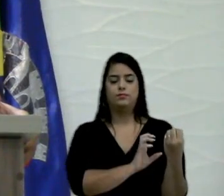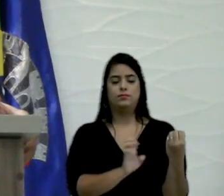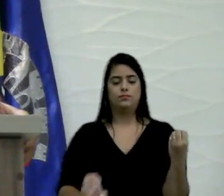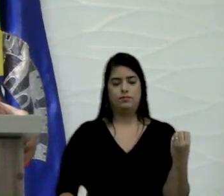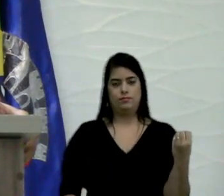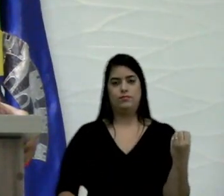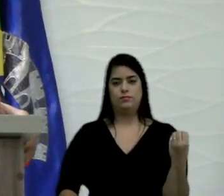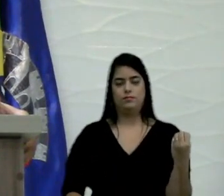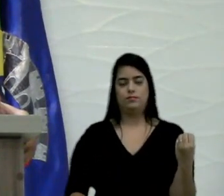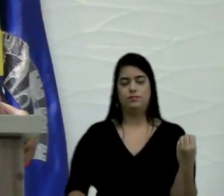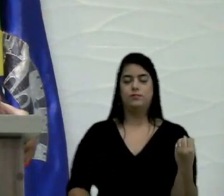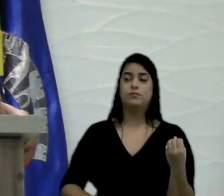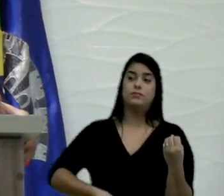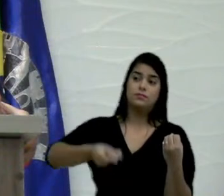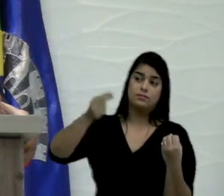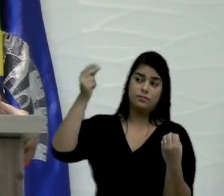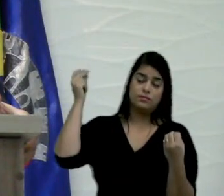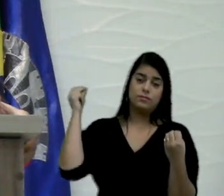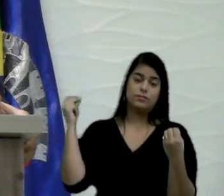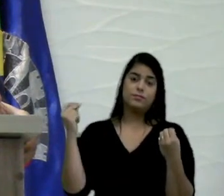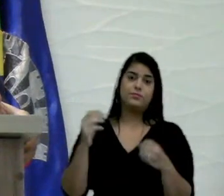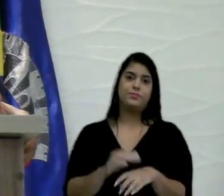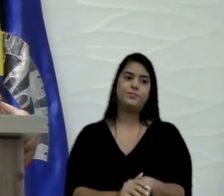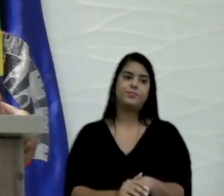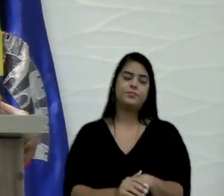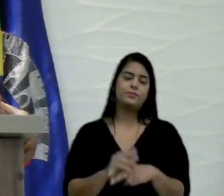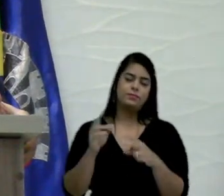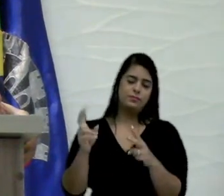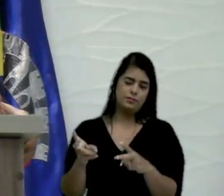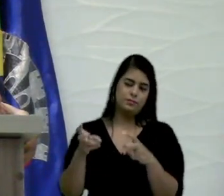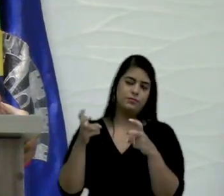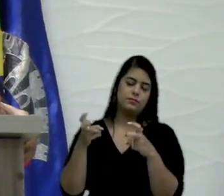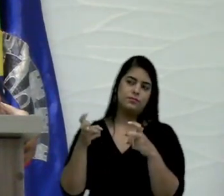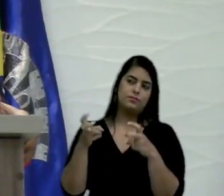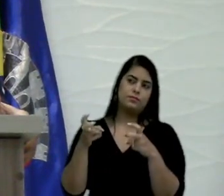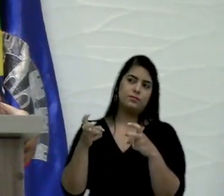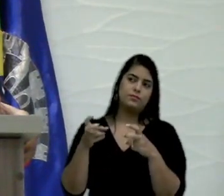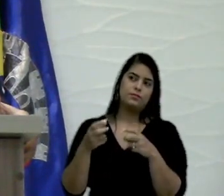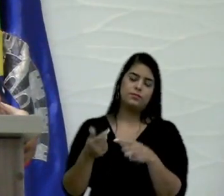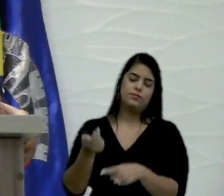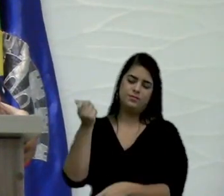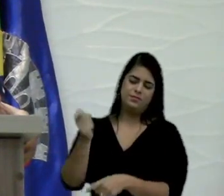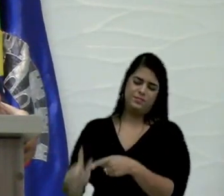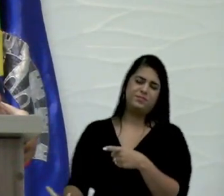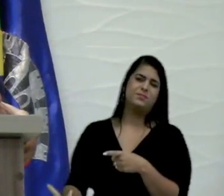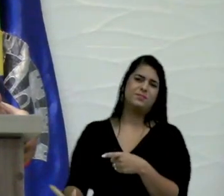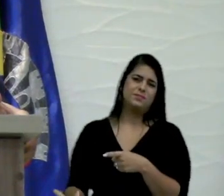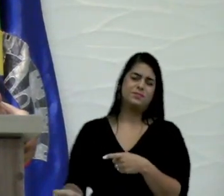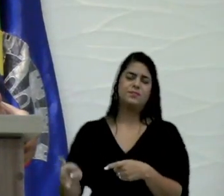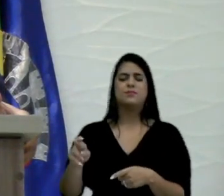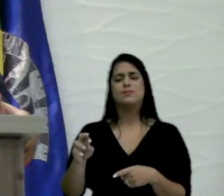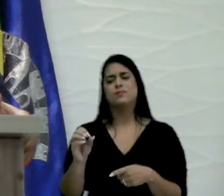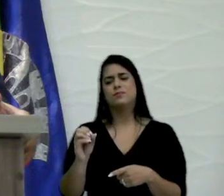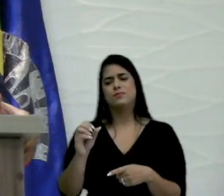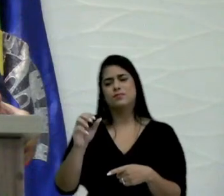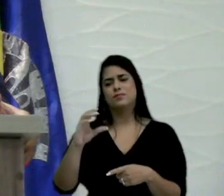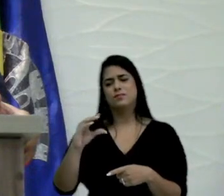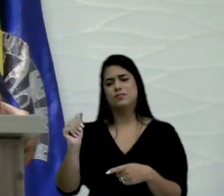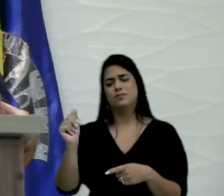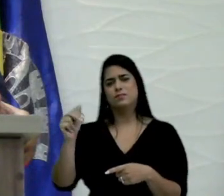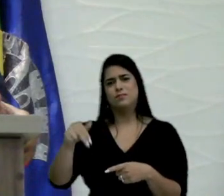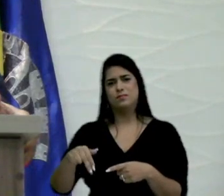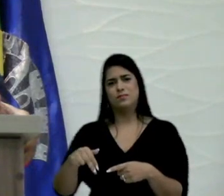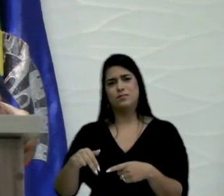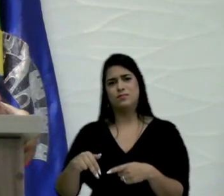aqui em outros tempos assistimos aqui a retrada da rocan que dava uma assistência muito importante à zona rural o